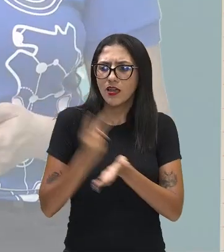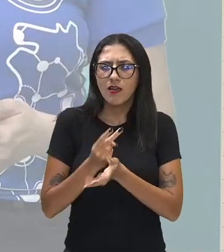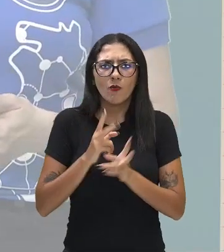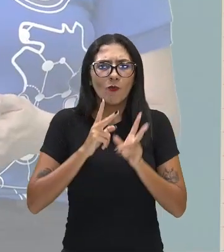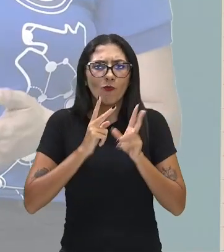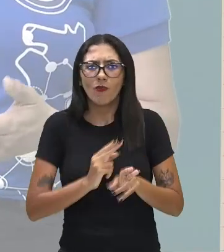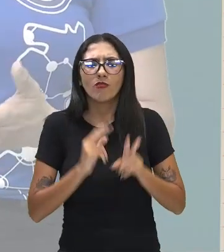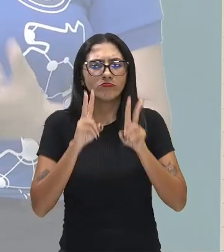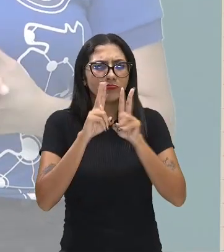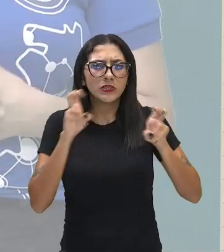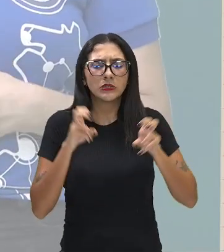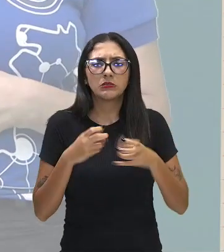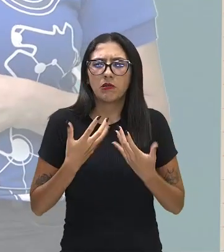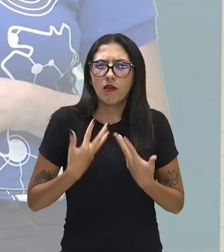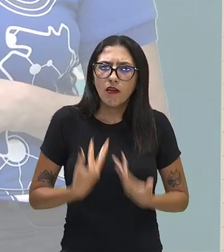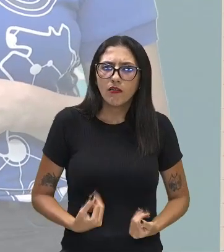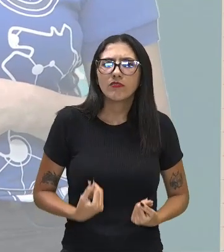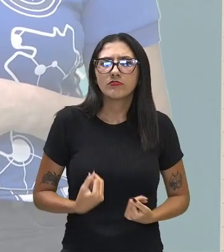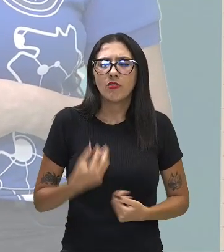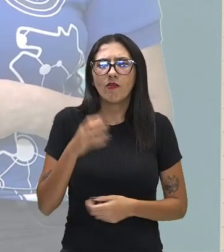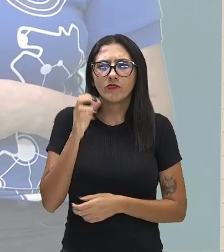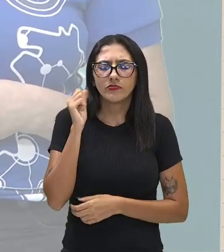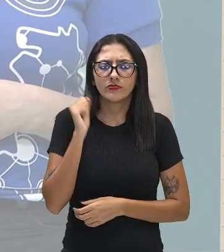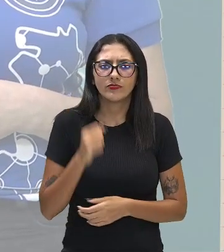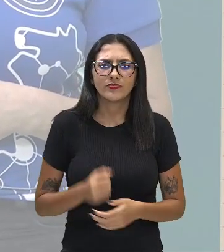tempo é outro aspecto. Pode passar.